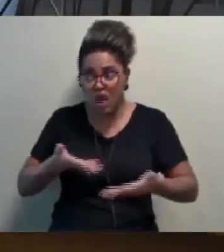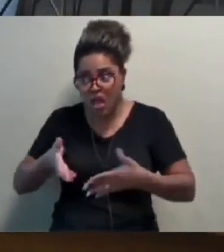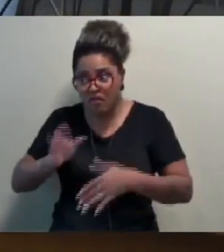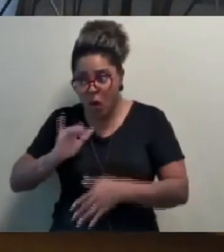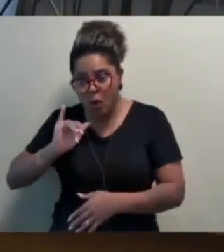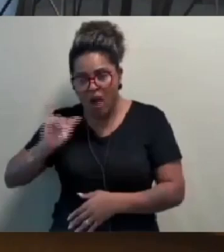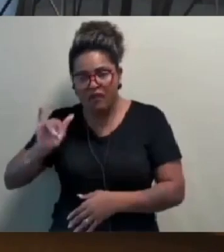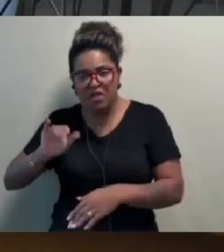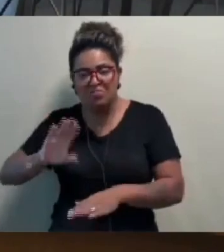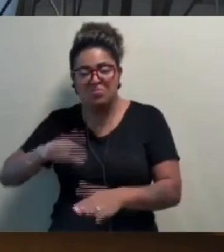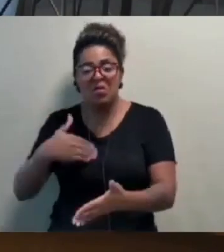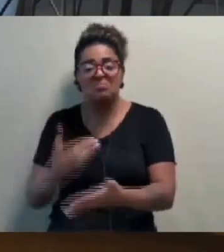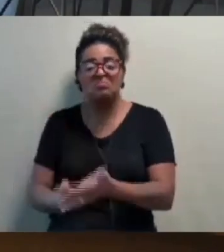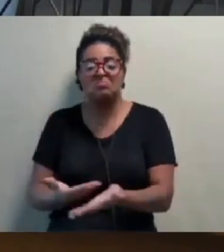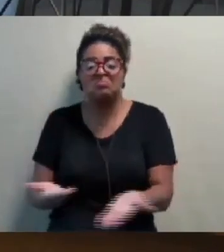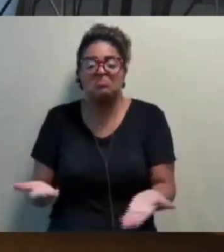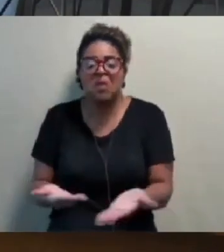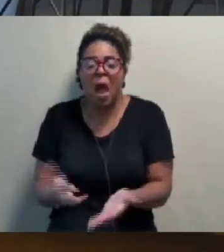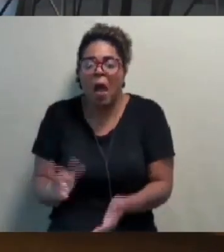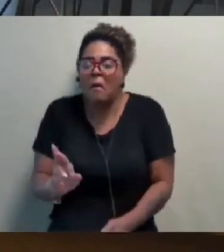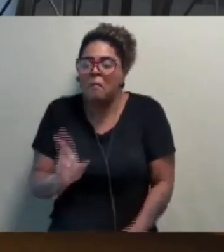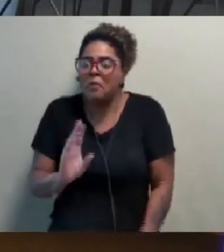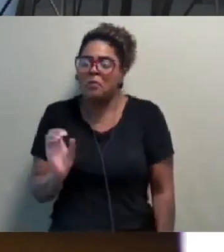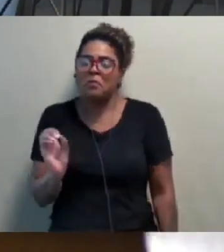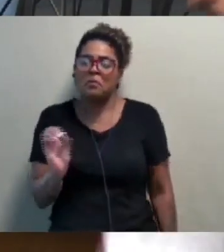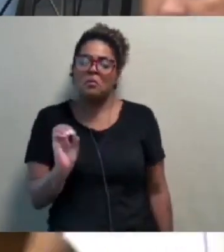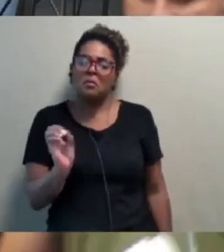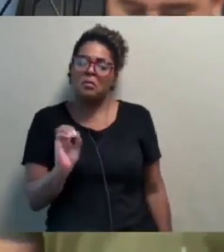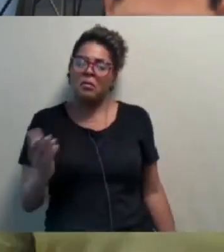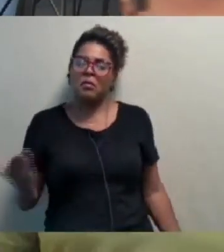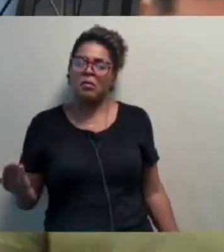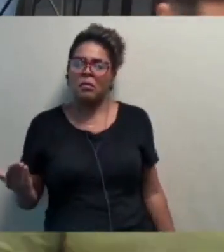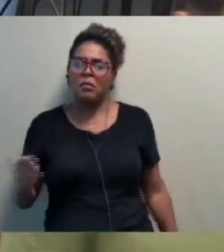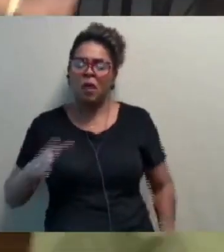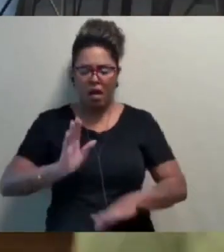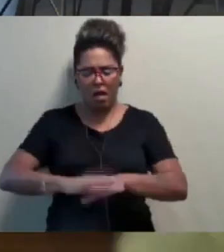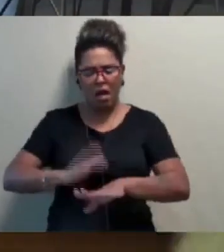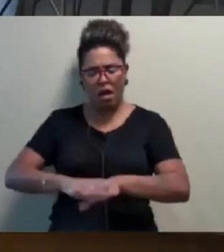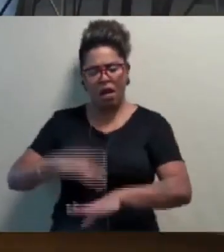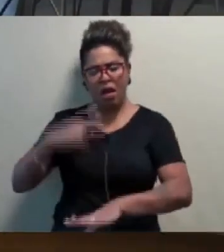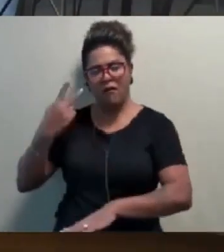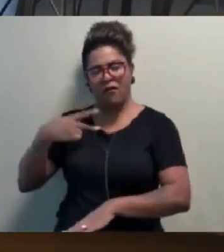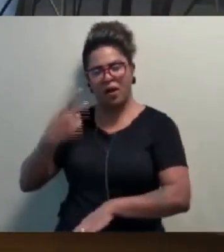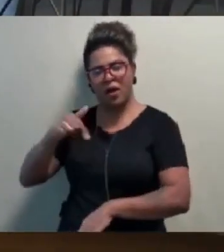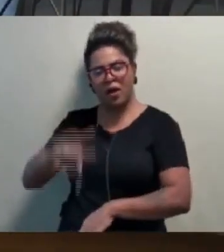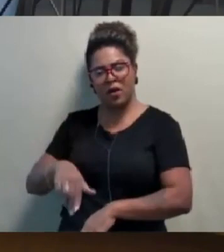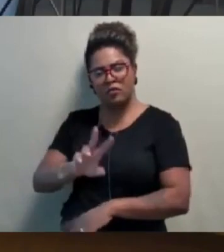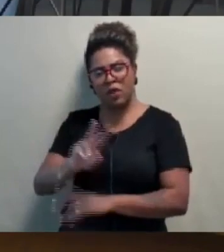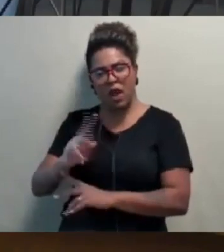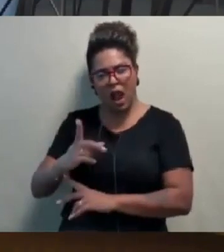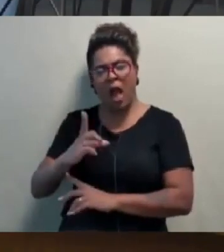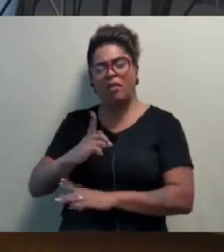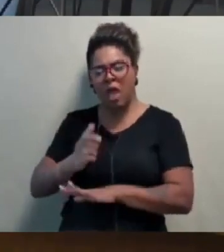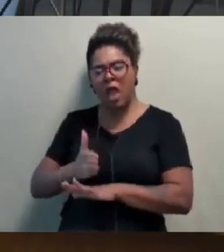Ele já me deu um recado, mas eles não me respondem. Eu sou um vereador da cidade, eu tenho um segmento.